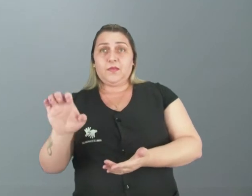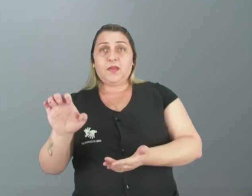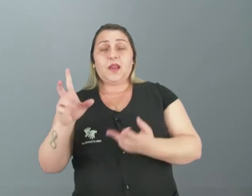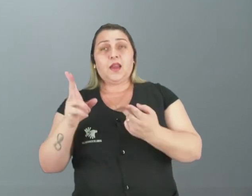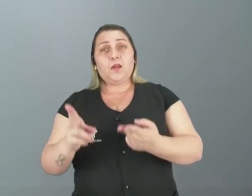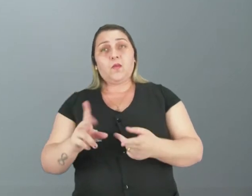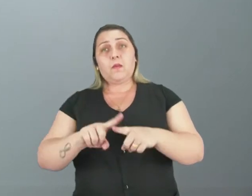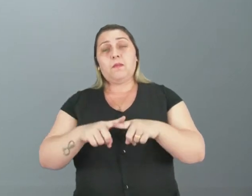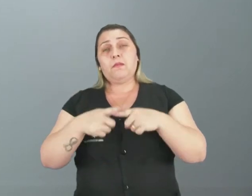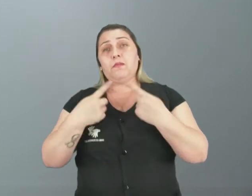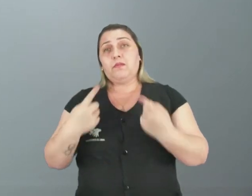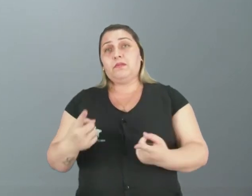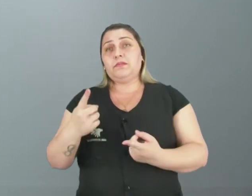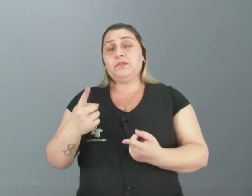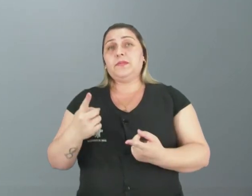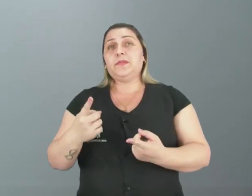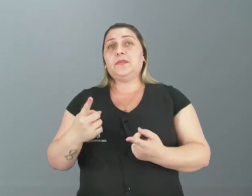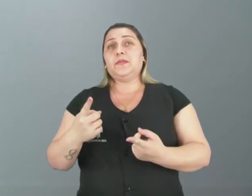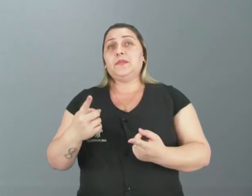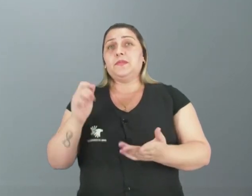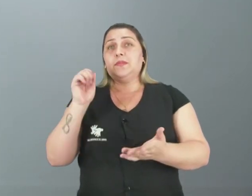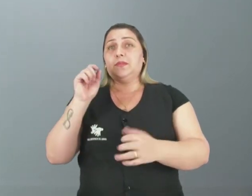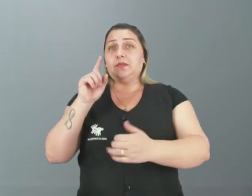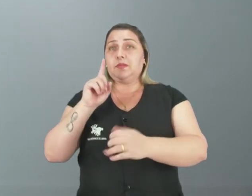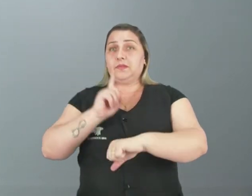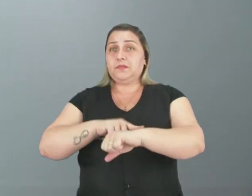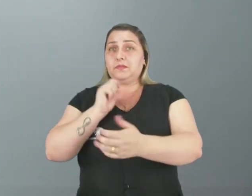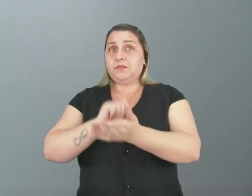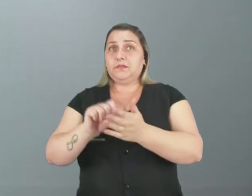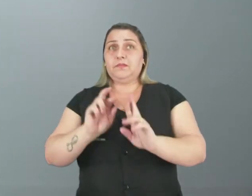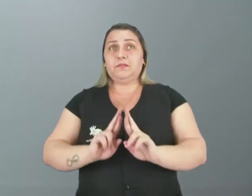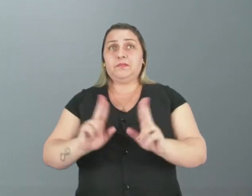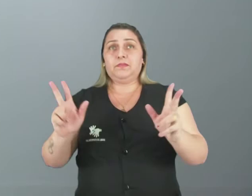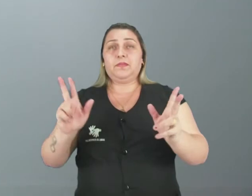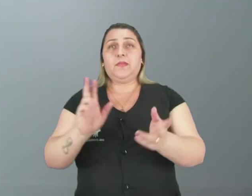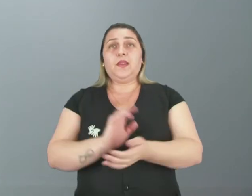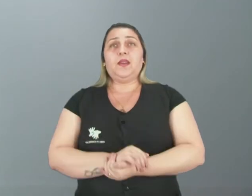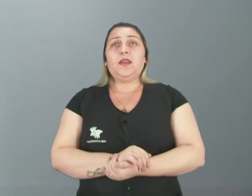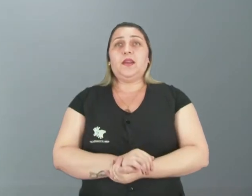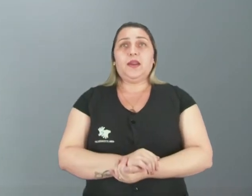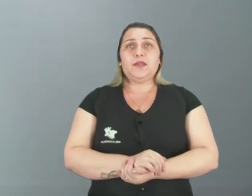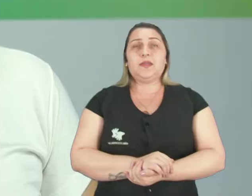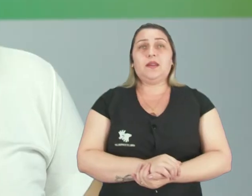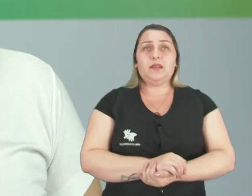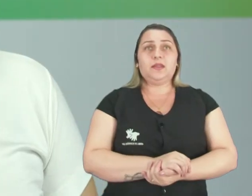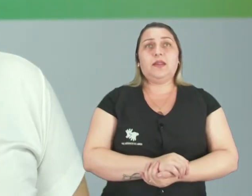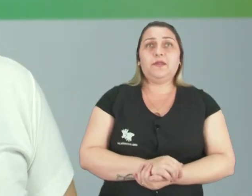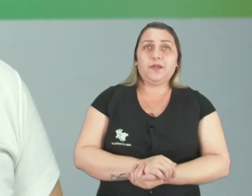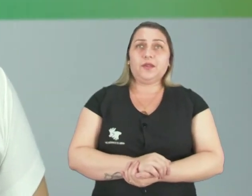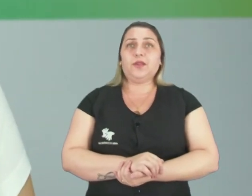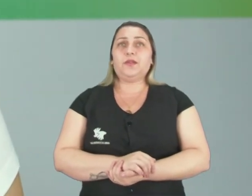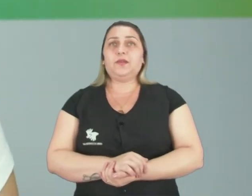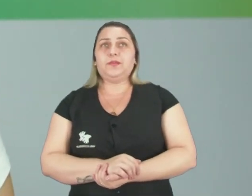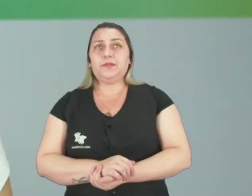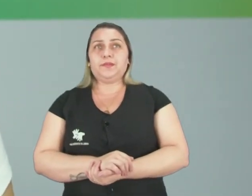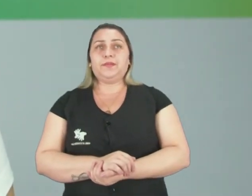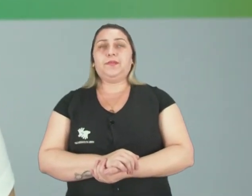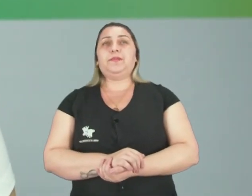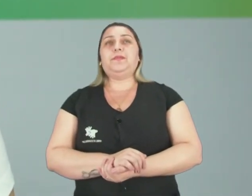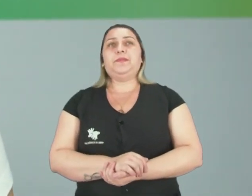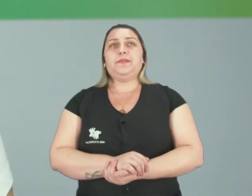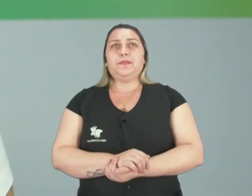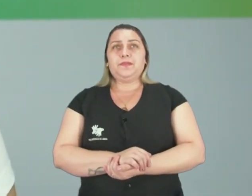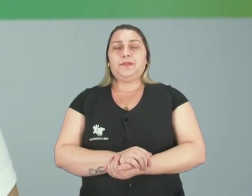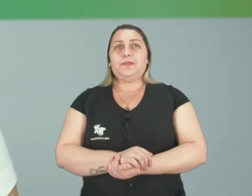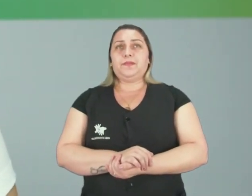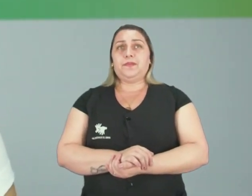igual, com esse som J, sim? Jo, dessa maneira. E eu tenho também dois cesseu, cesseu